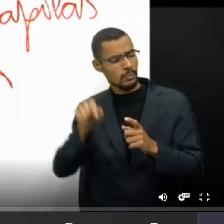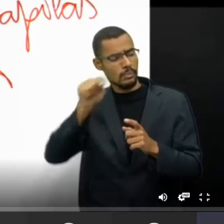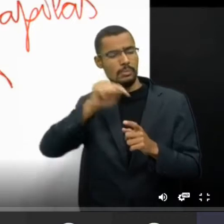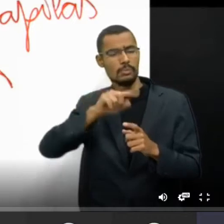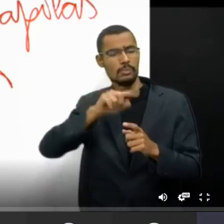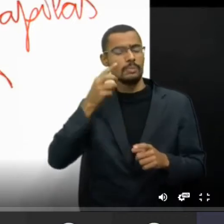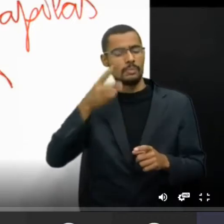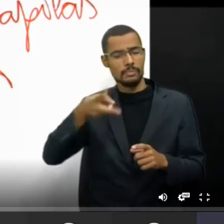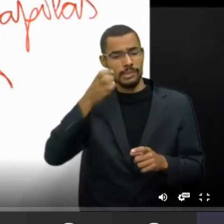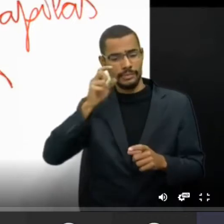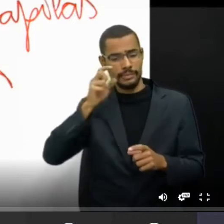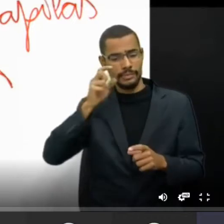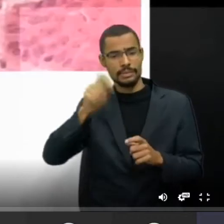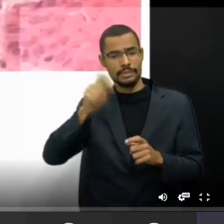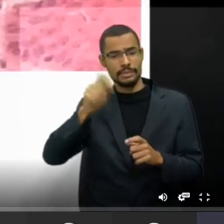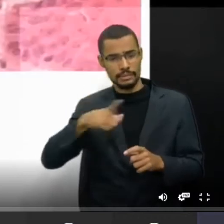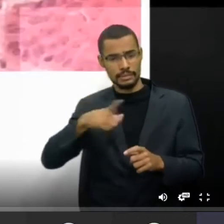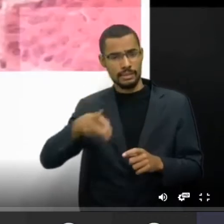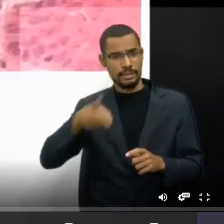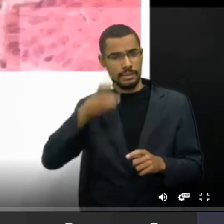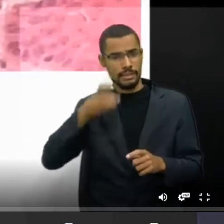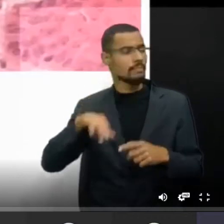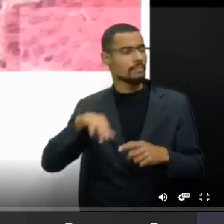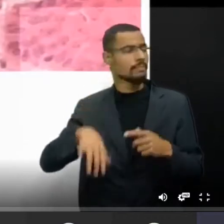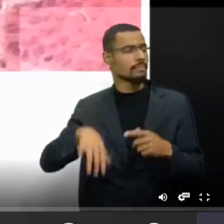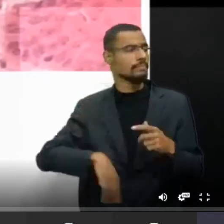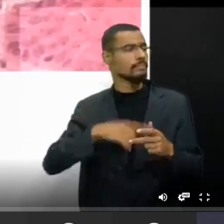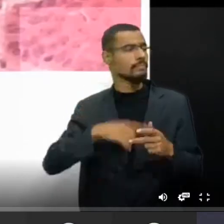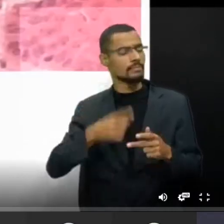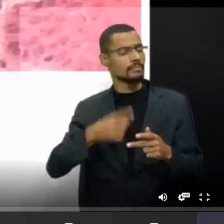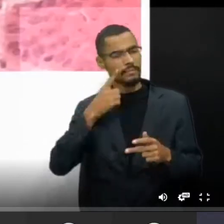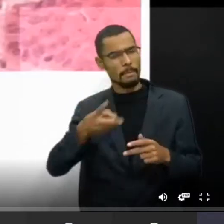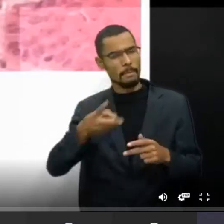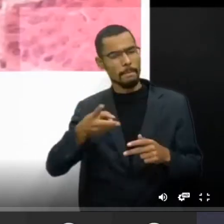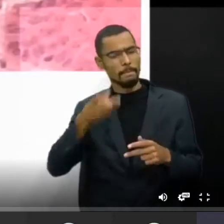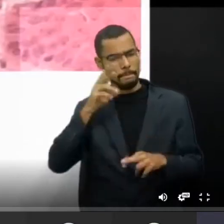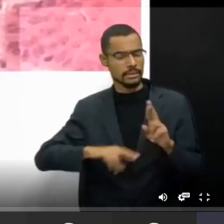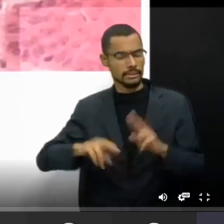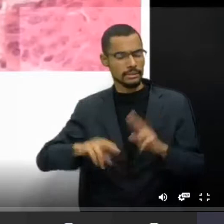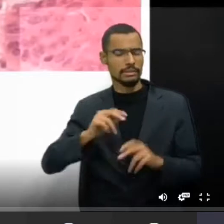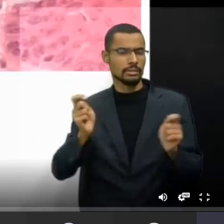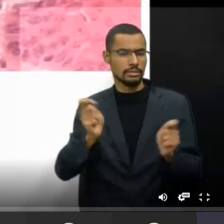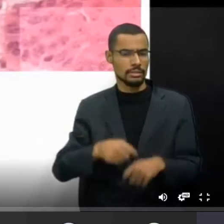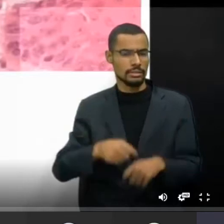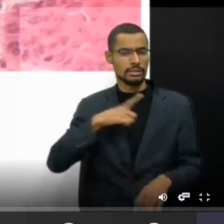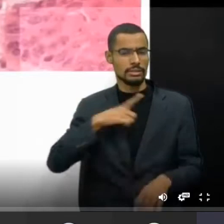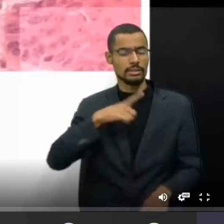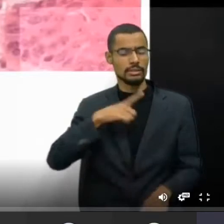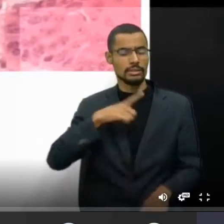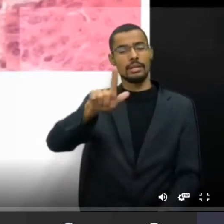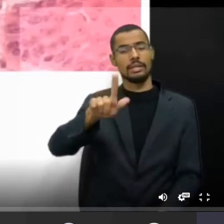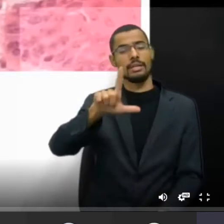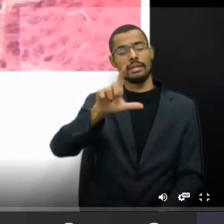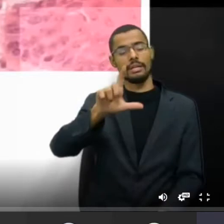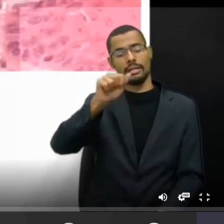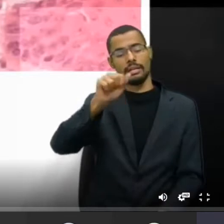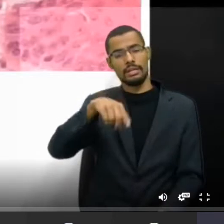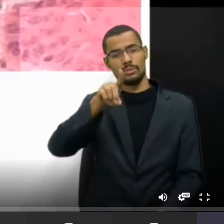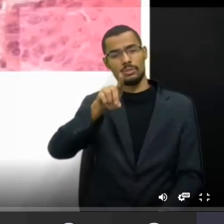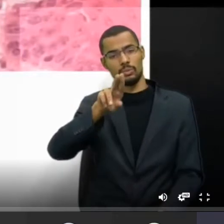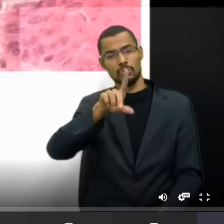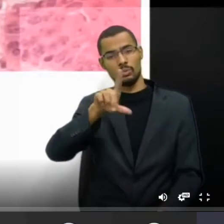essas papilas. E ainda nós vamos observar, então, as glândulas